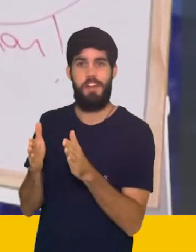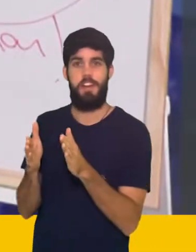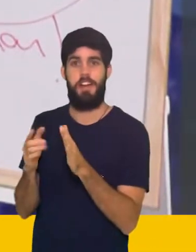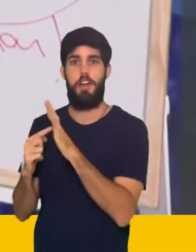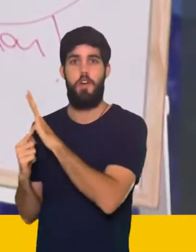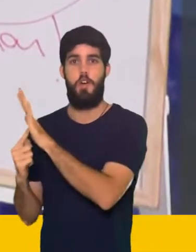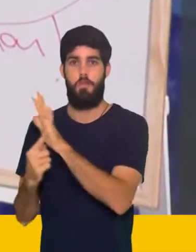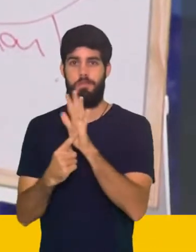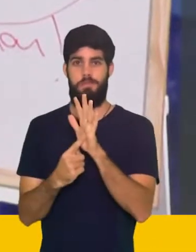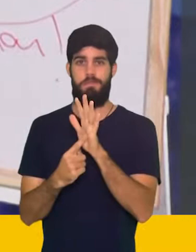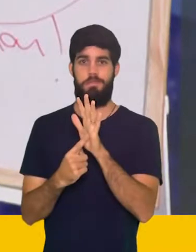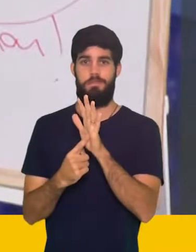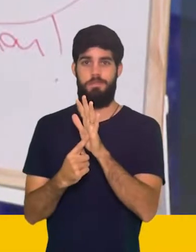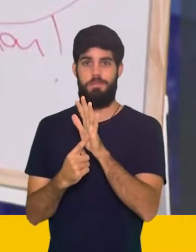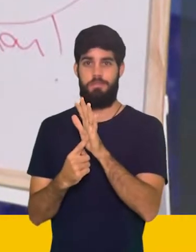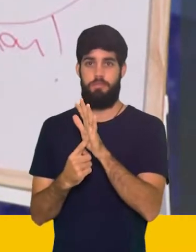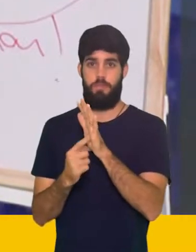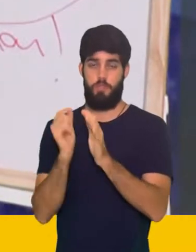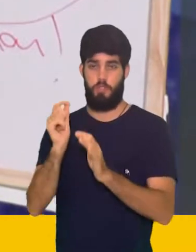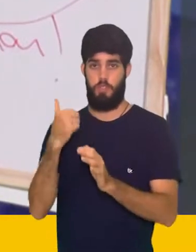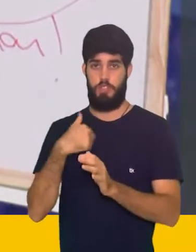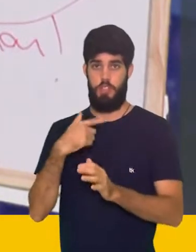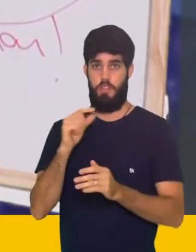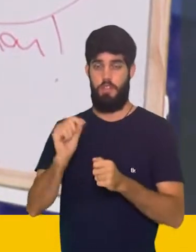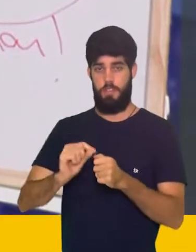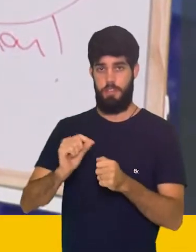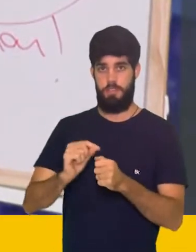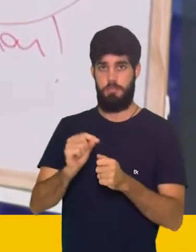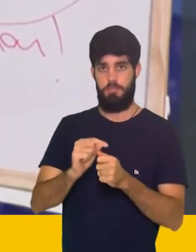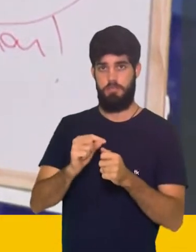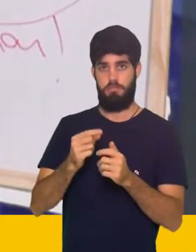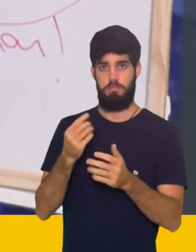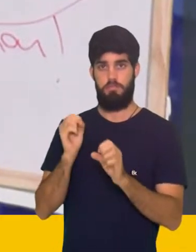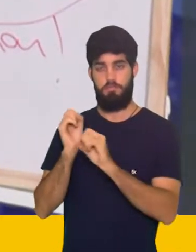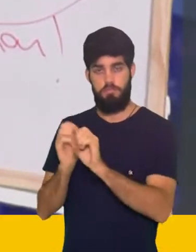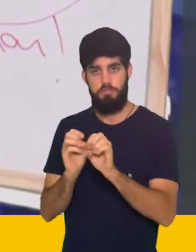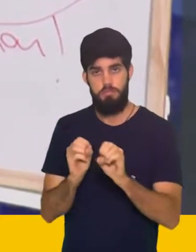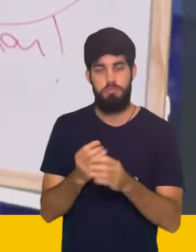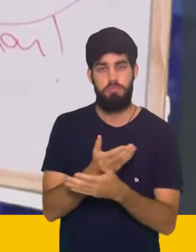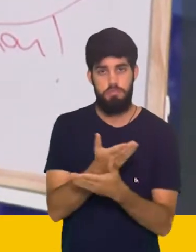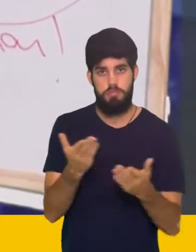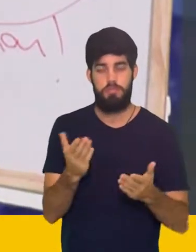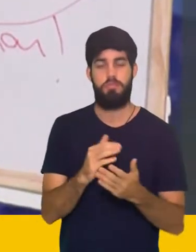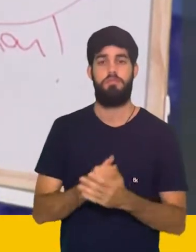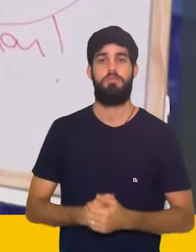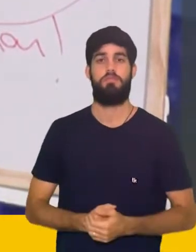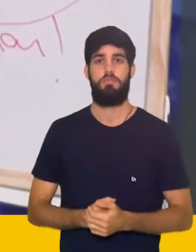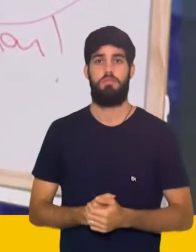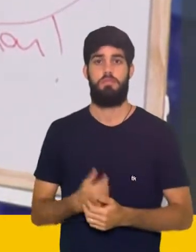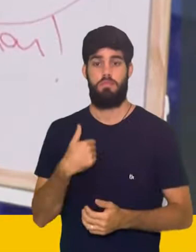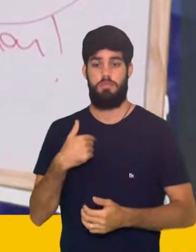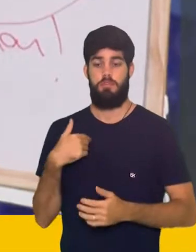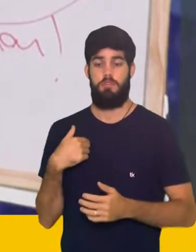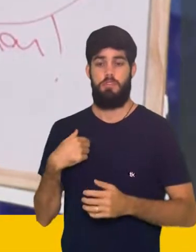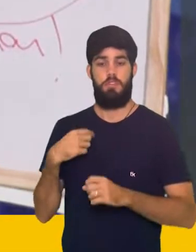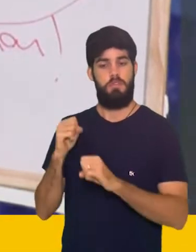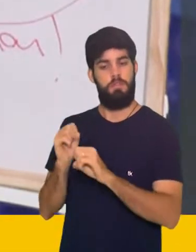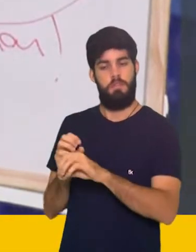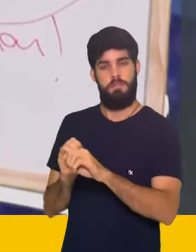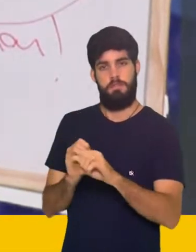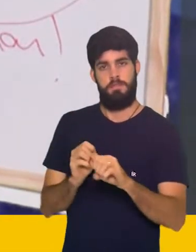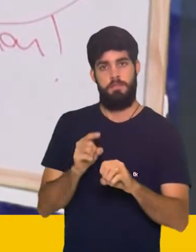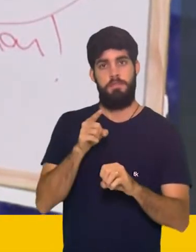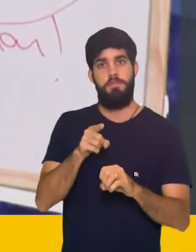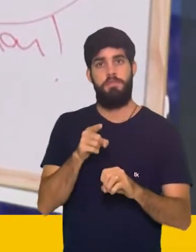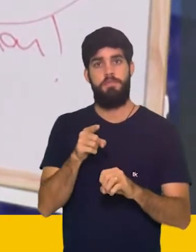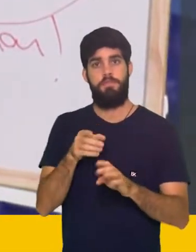expositivo. Expositivo é isso que eu estou fazendo aqui, dando aula para vocês. Aí isso aqui é expositivo, eu estou ensinando